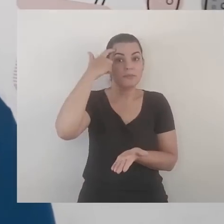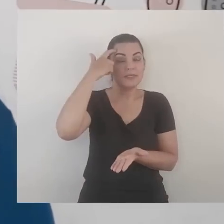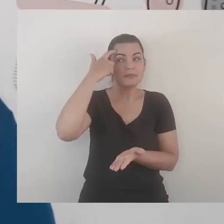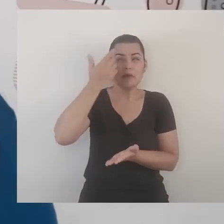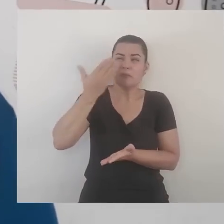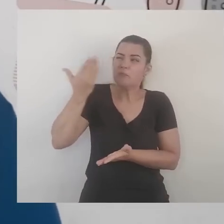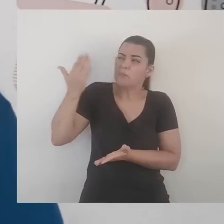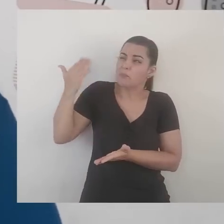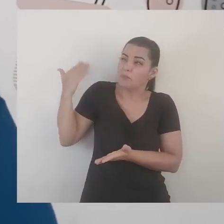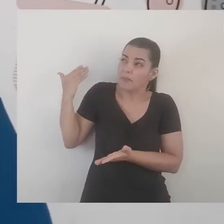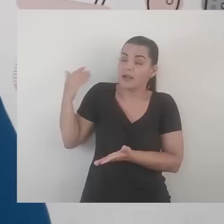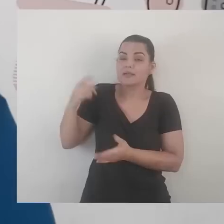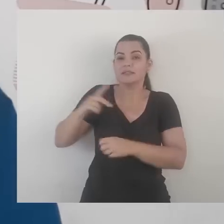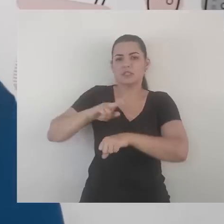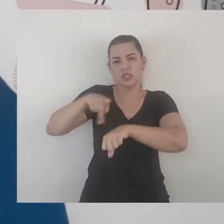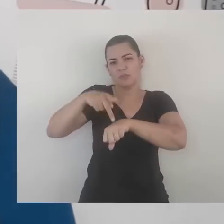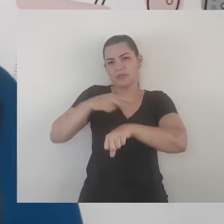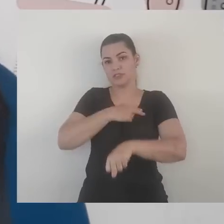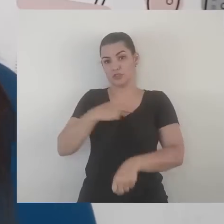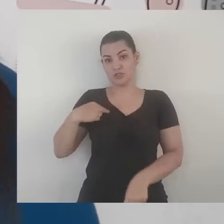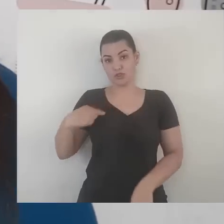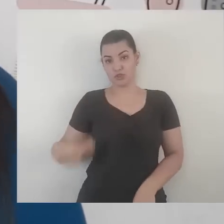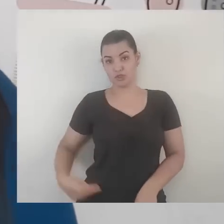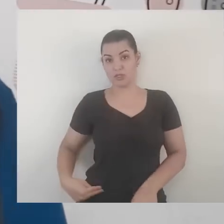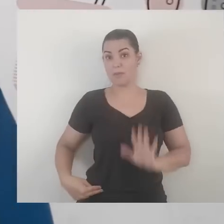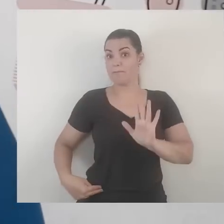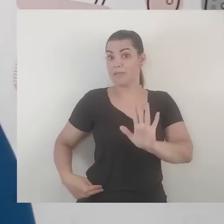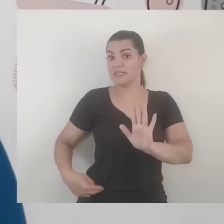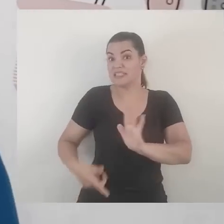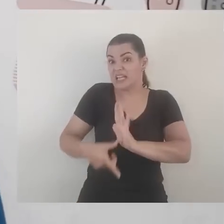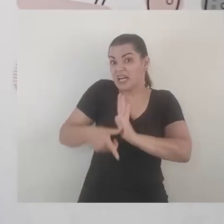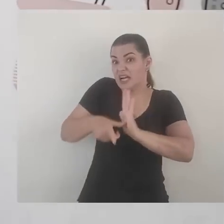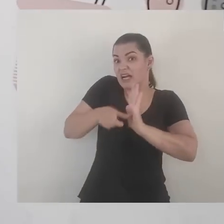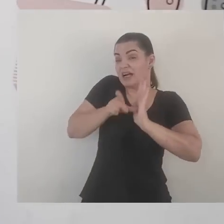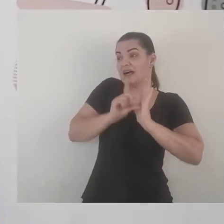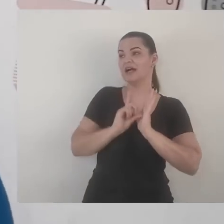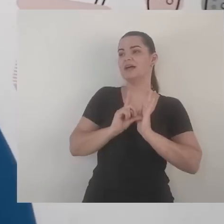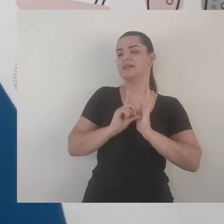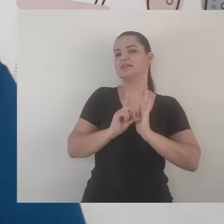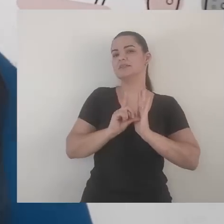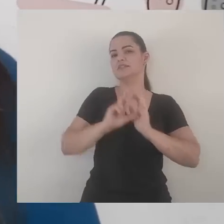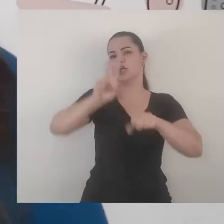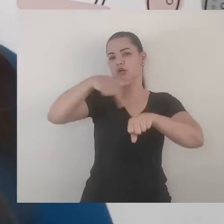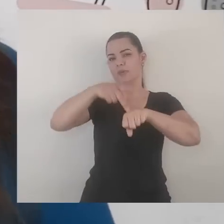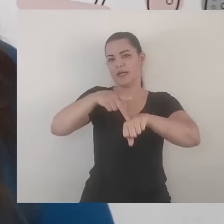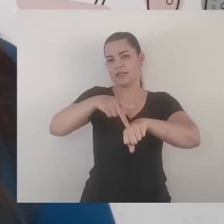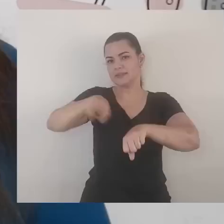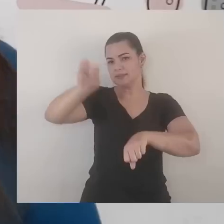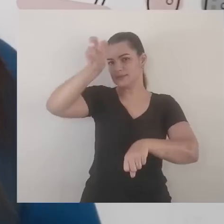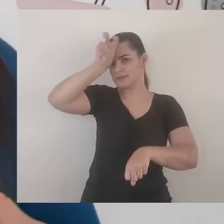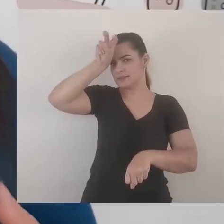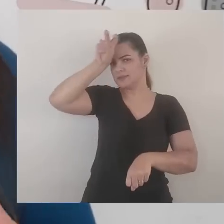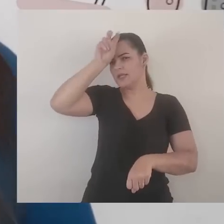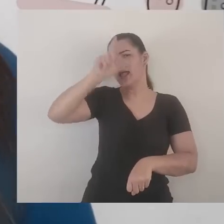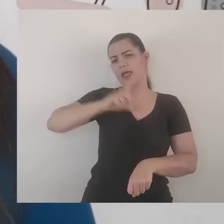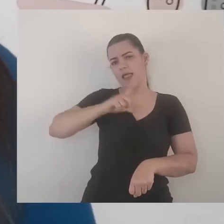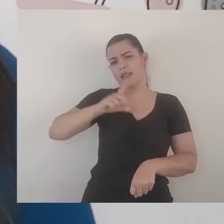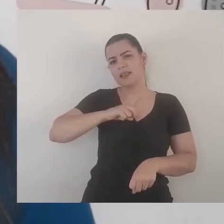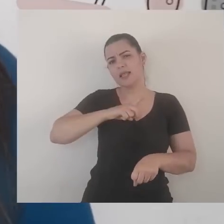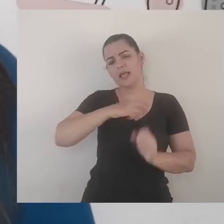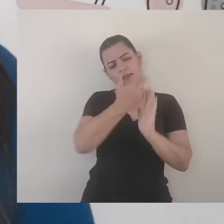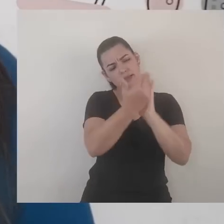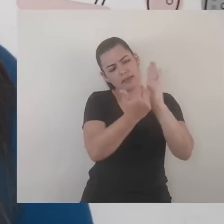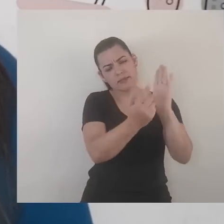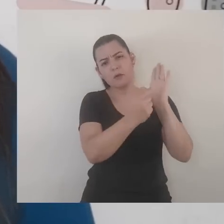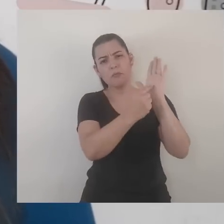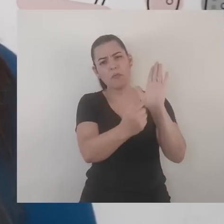pelos chineses, desde os hieróglifos lá no Egito, nós temos algumas observações, alguns símbolos lá que